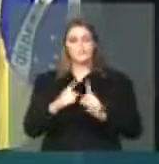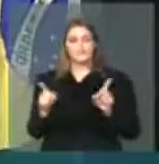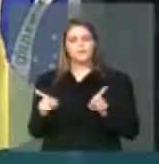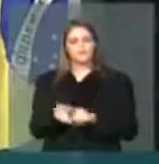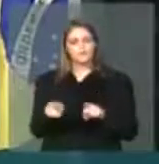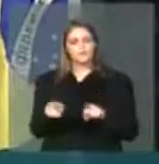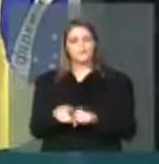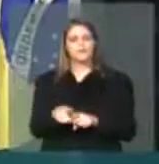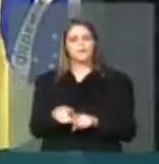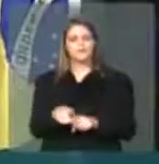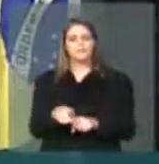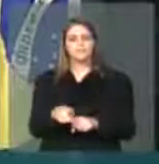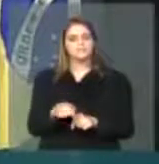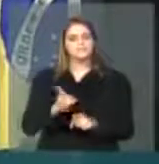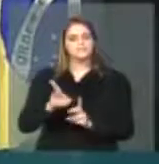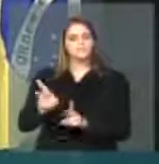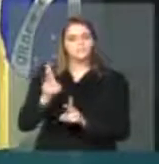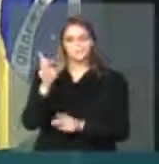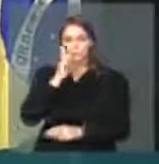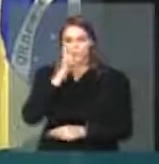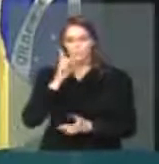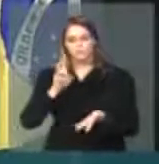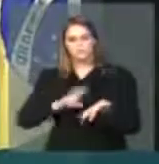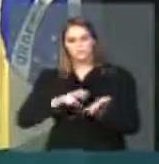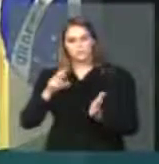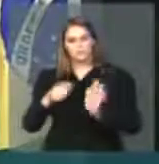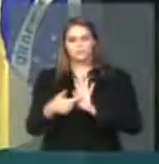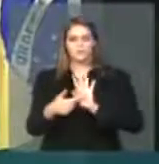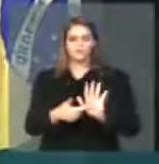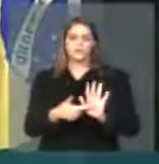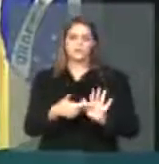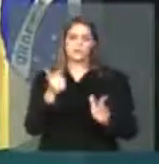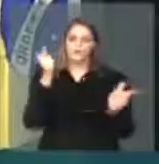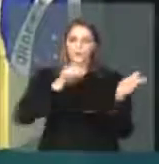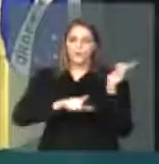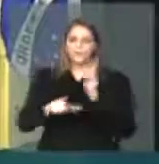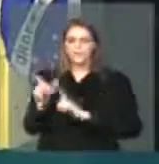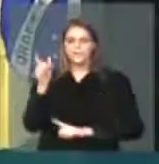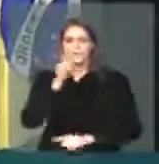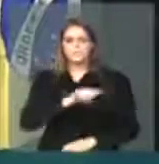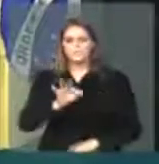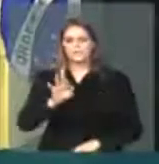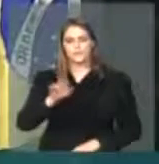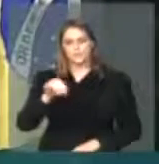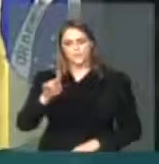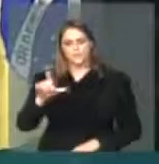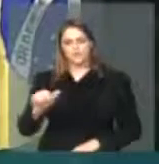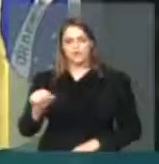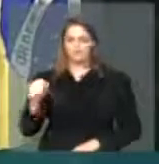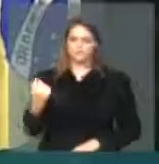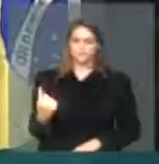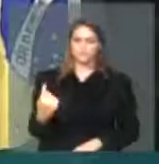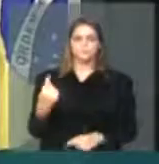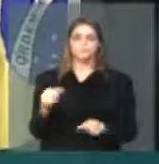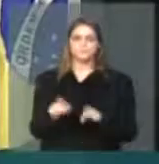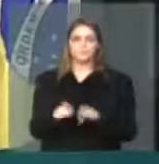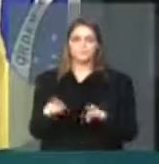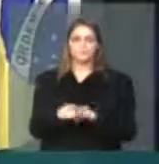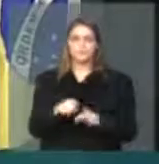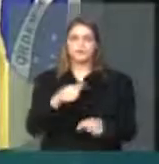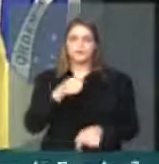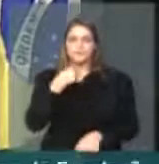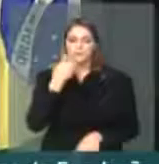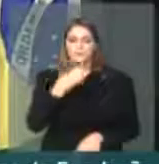nossas inesquecíveis manhãs de domingo, com as conquistas históricas de Ayrton Senna e as locuções consagradas de Galvão